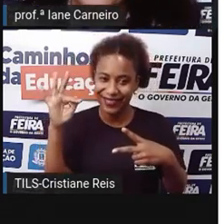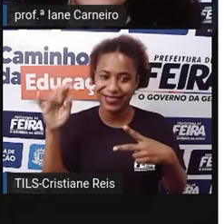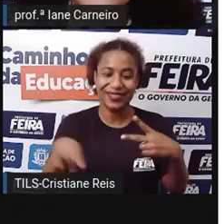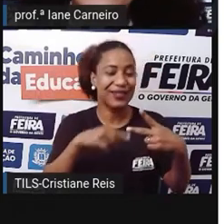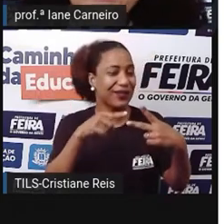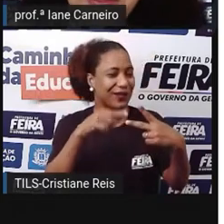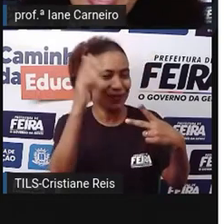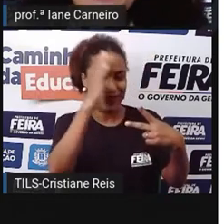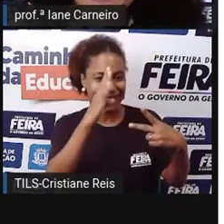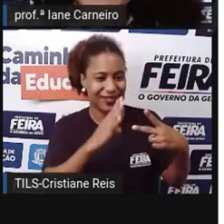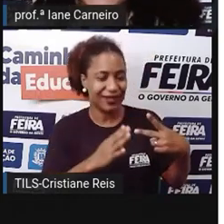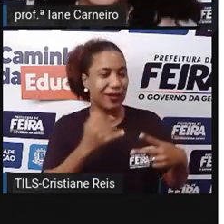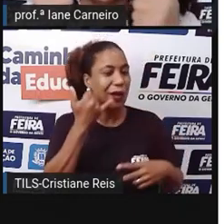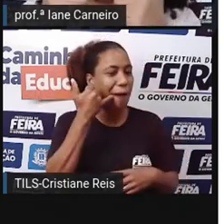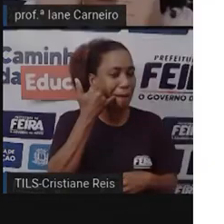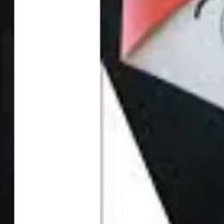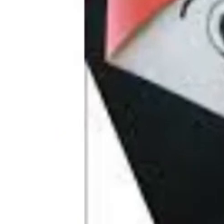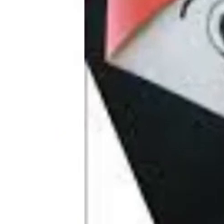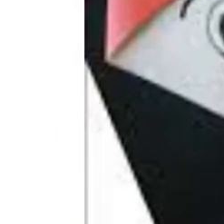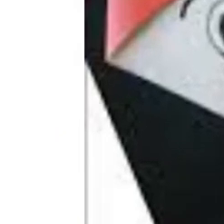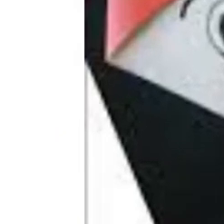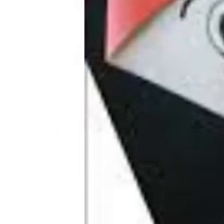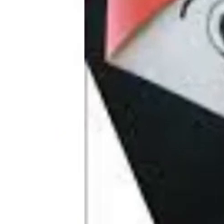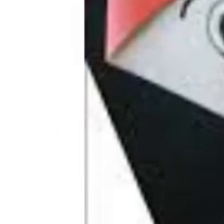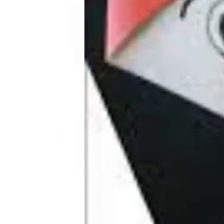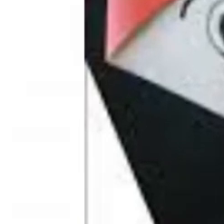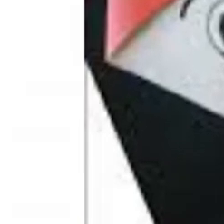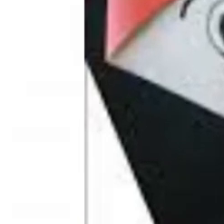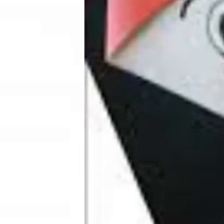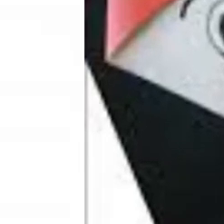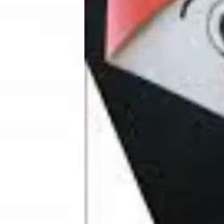Saci Perere. Vamos lá, gente? Vamos fazer a dobradura.